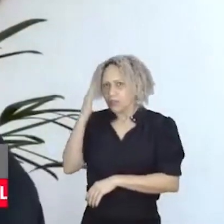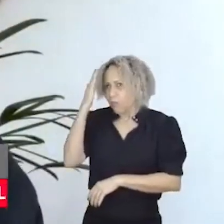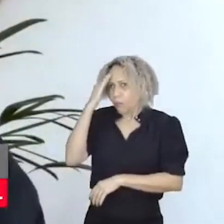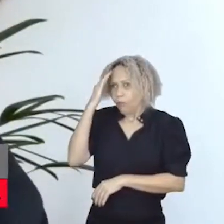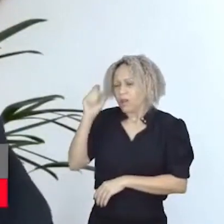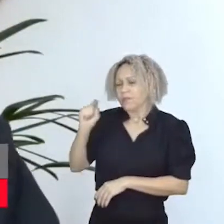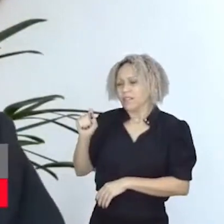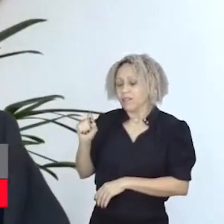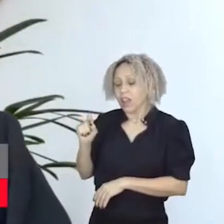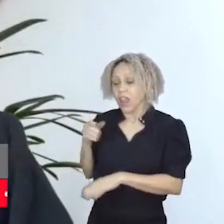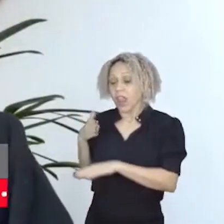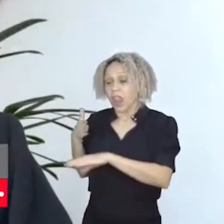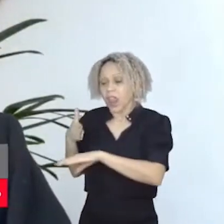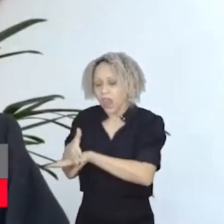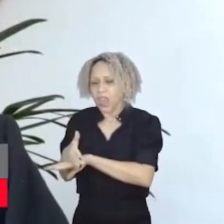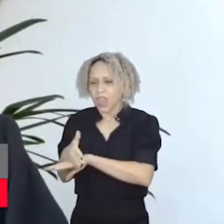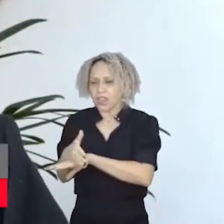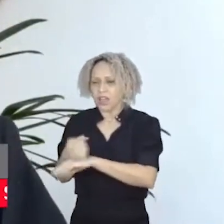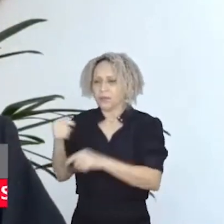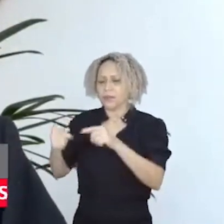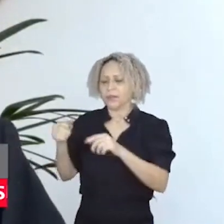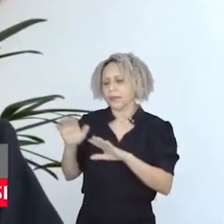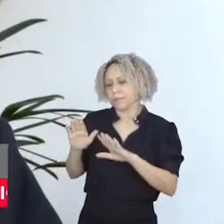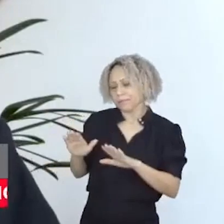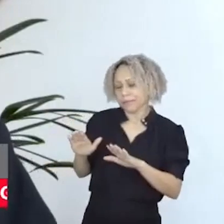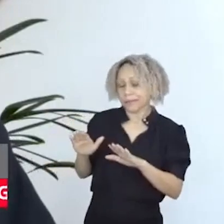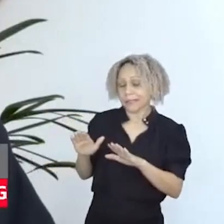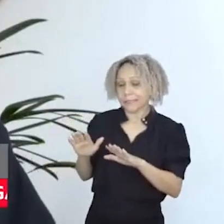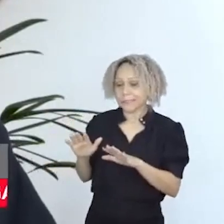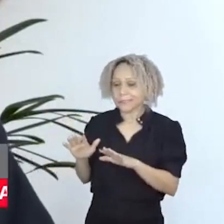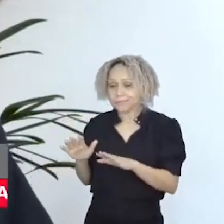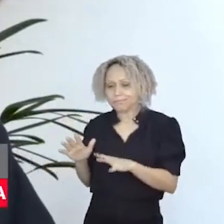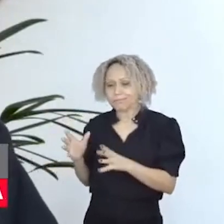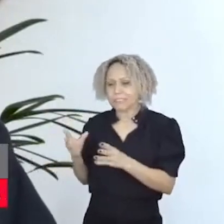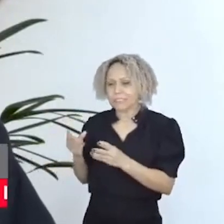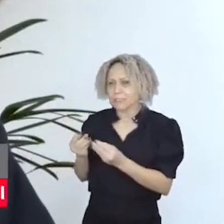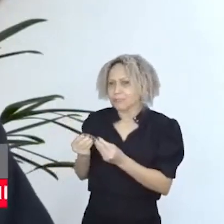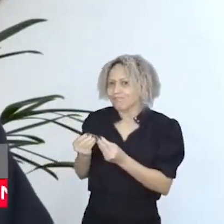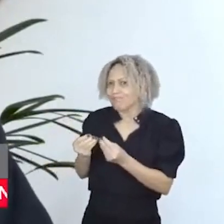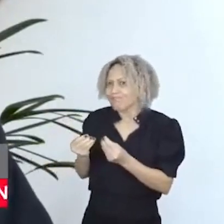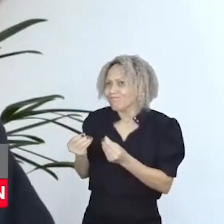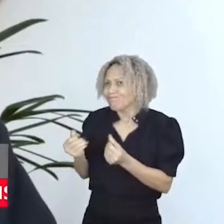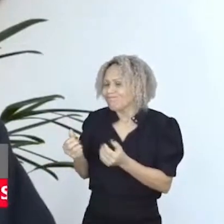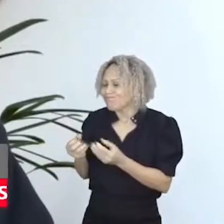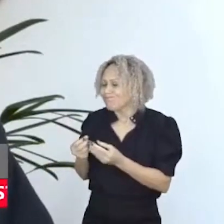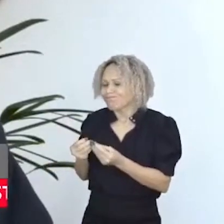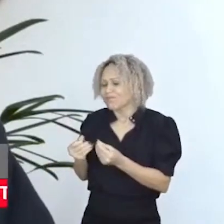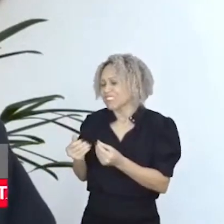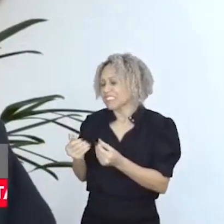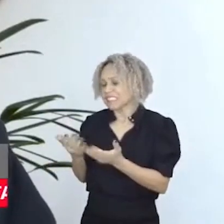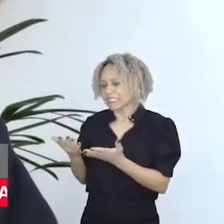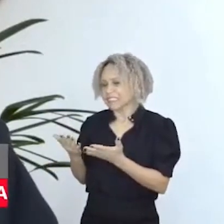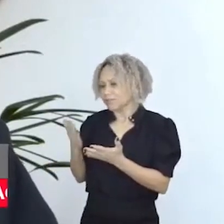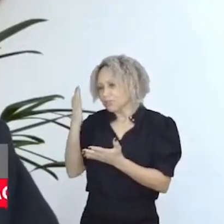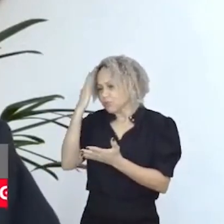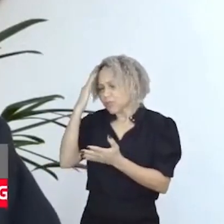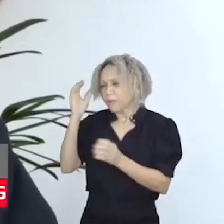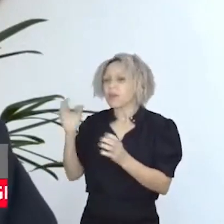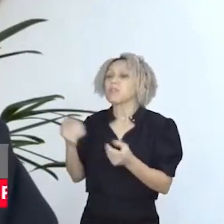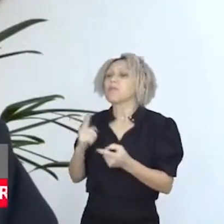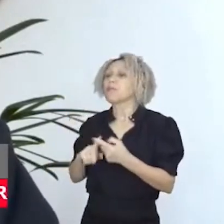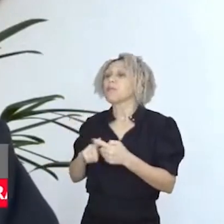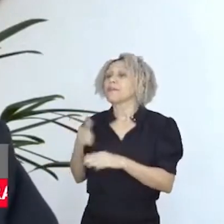desprivilegiada, Elas já entram de uma forma injusta. Então eu acredito que a gente precisa avançar muito